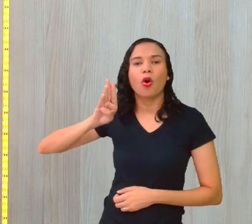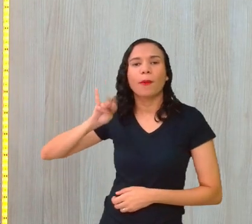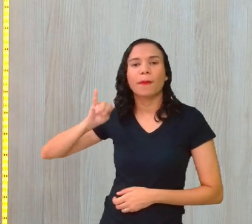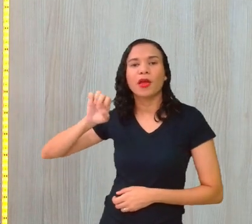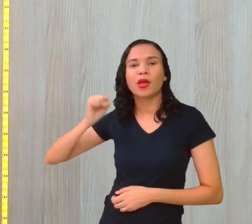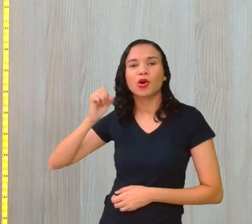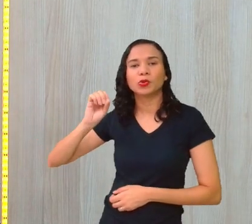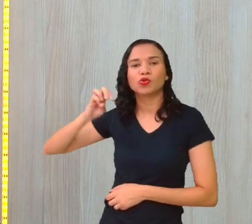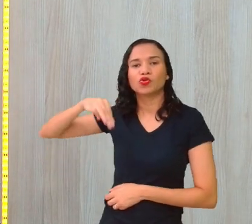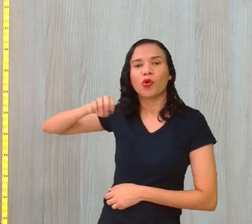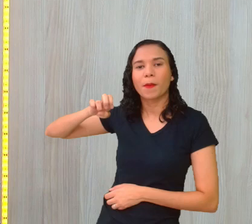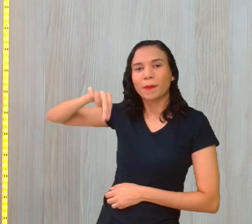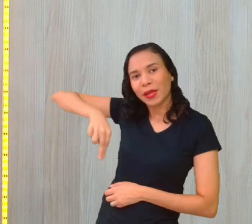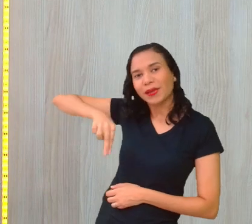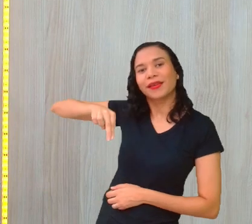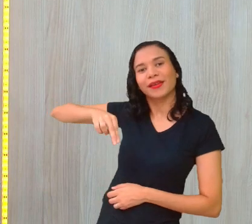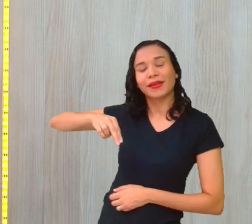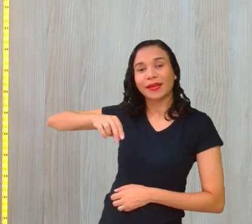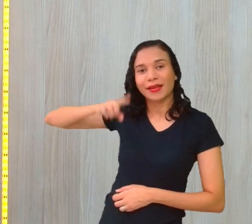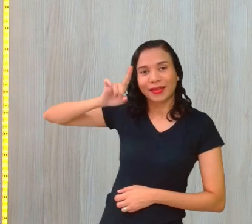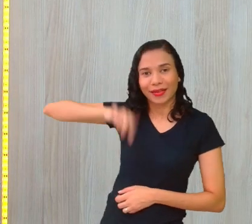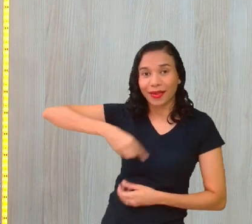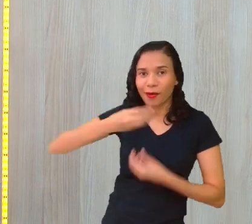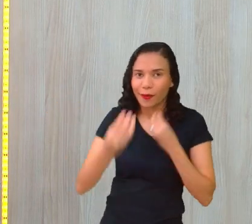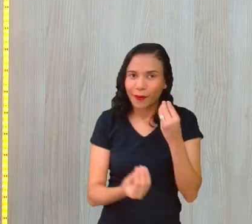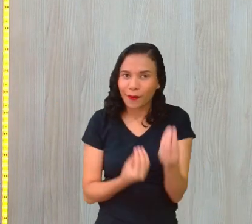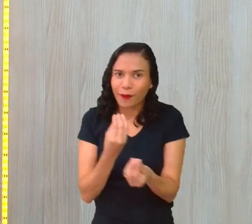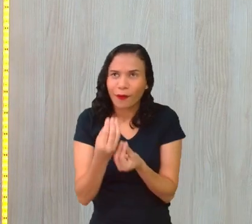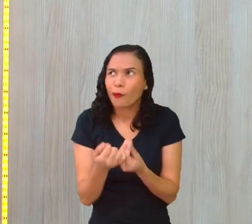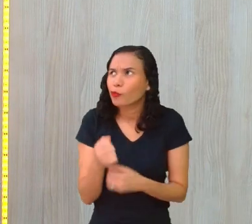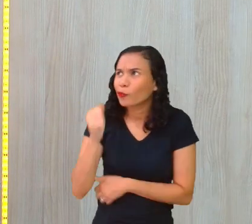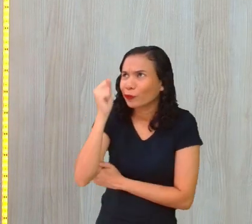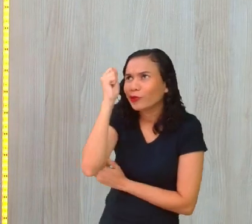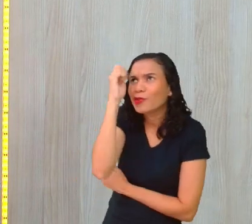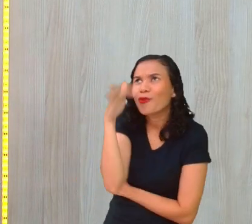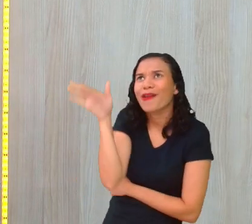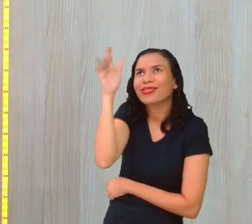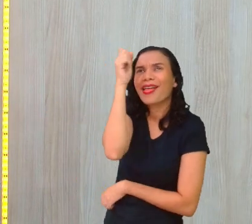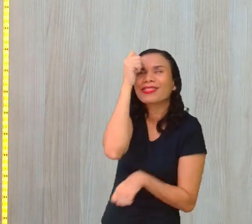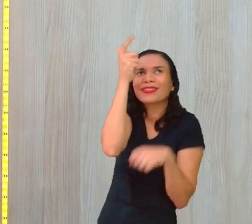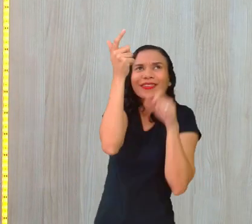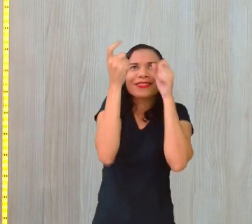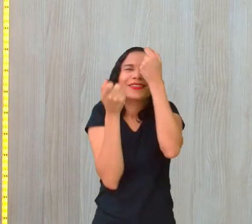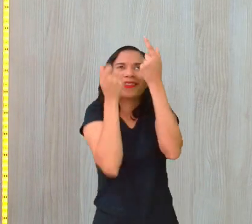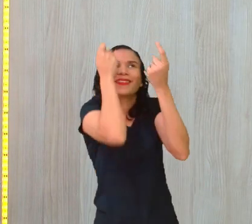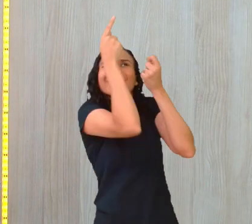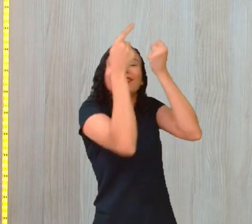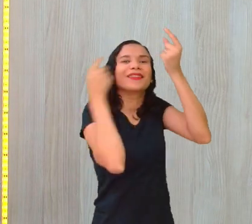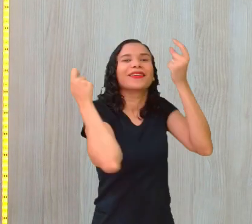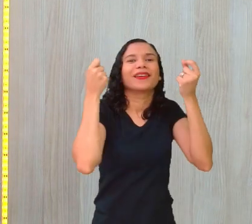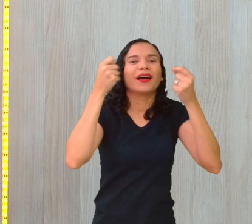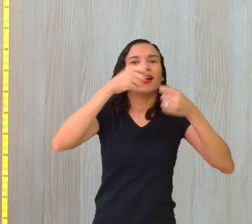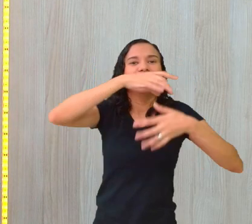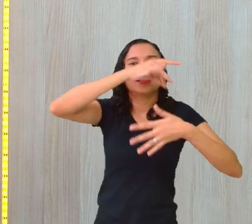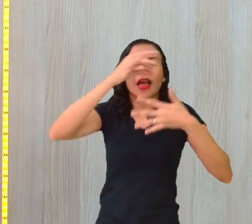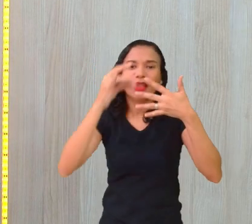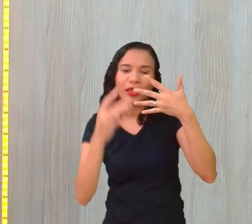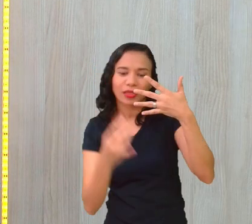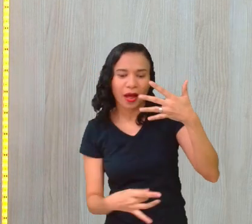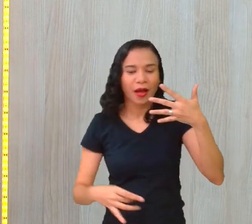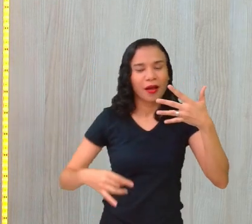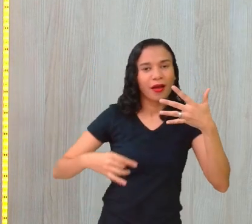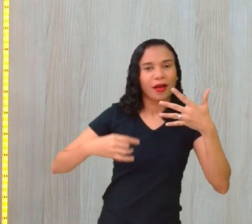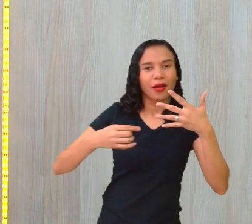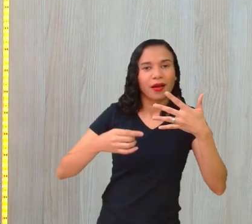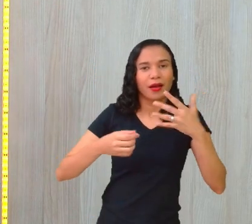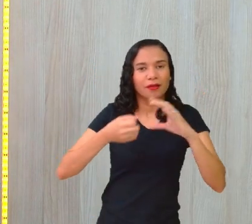Jordão, eu acho, não sei. Mas era assim, de um engenho criativo, de umas, assim, as descrições dos espaços. Mas